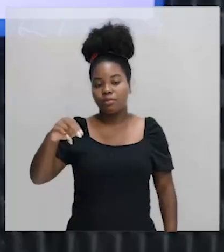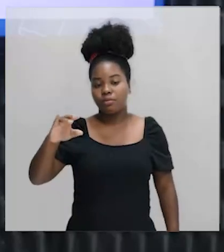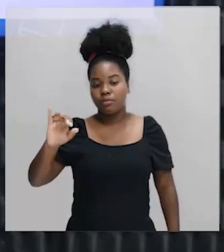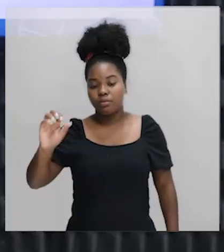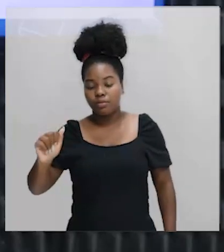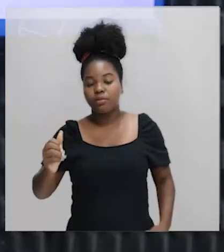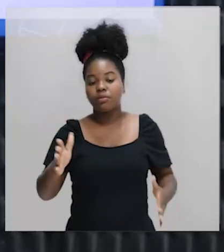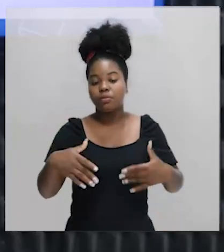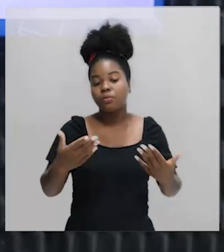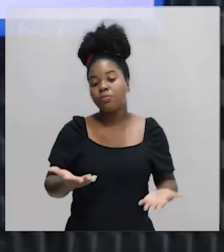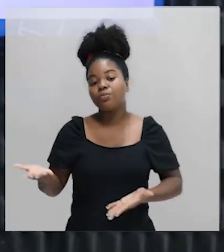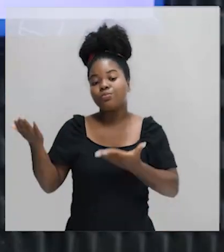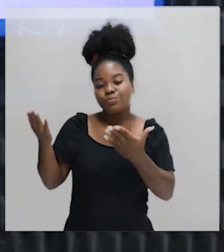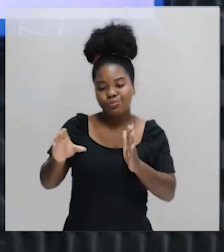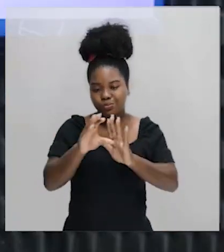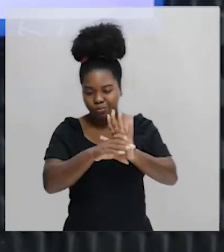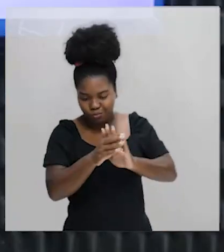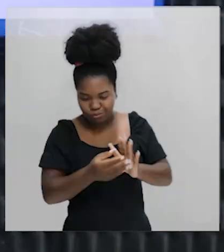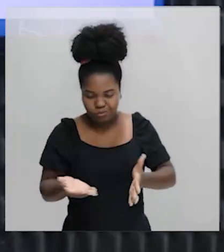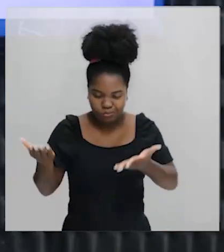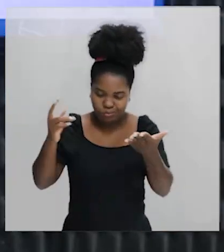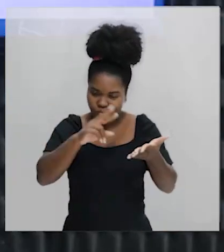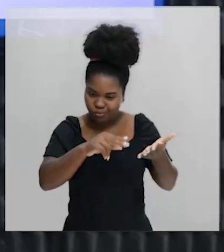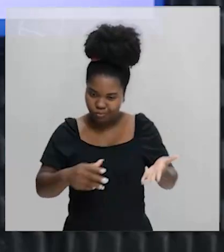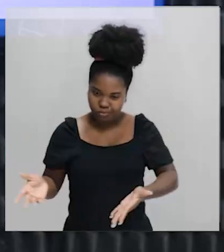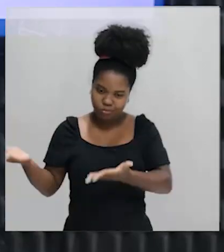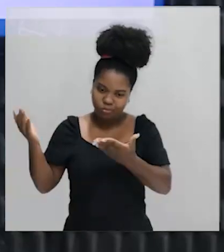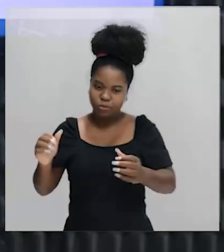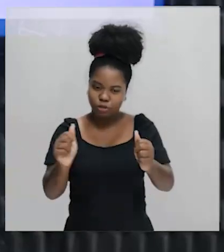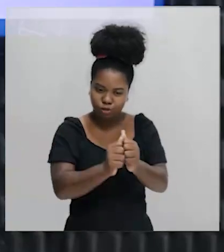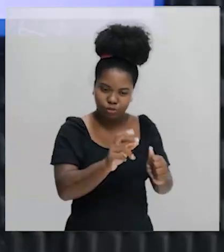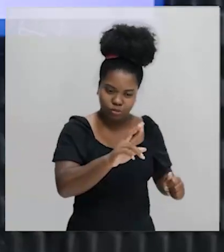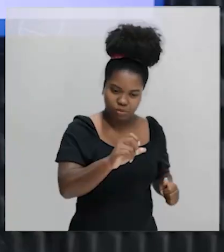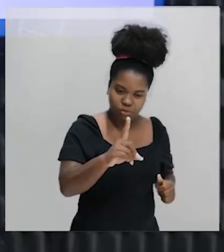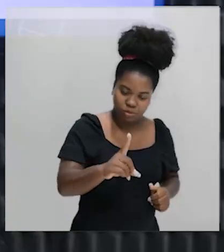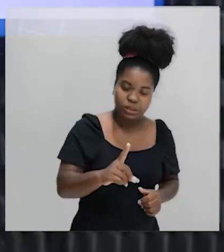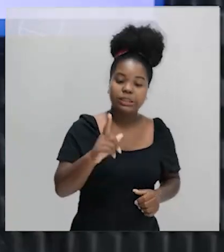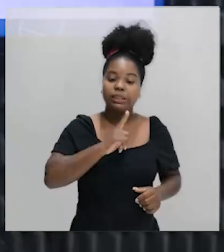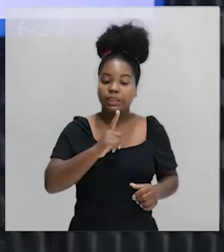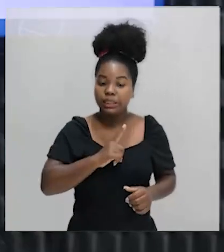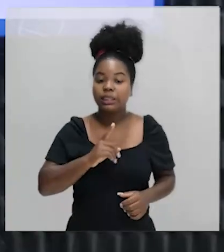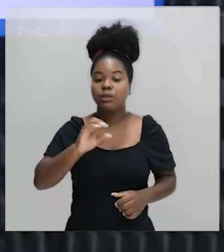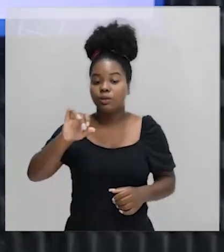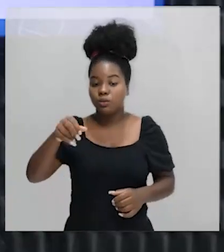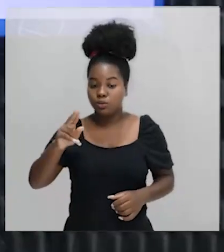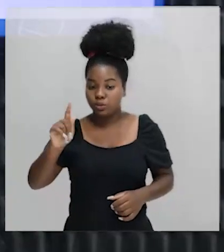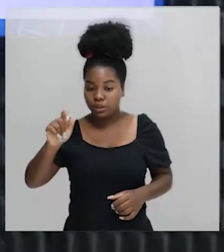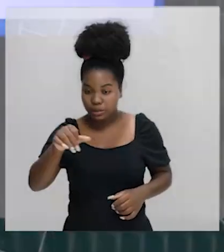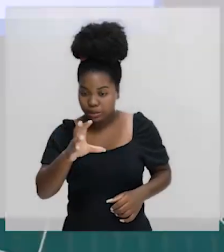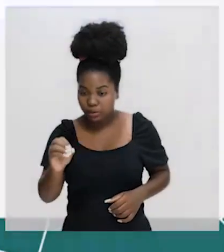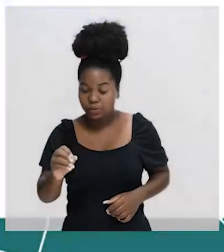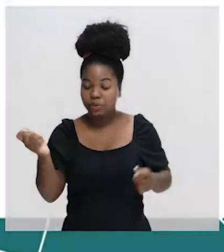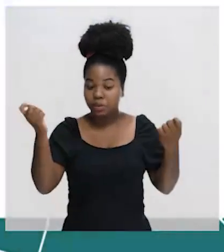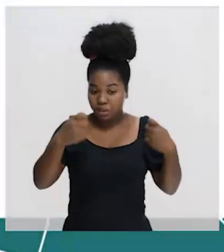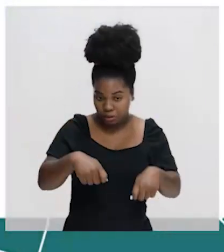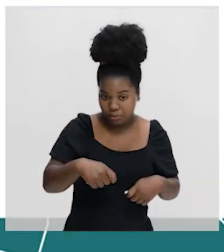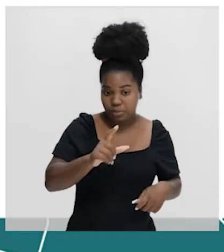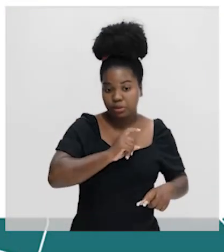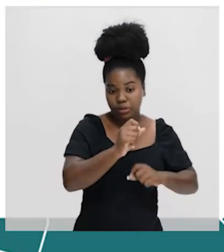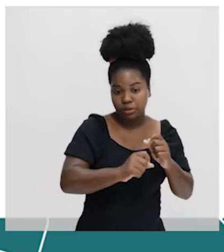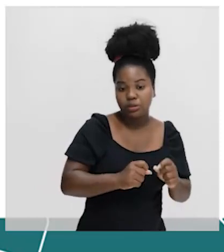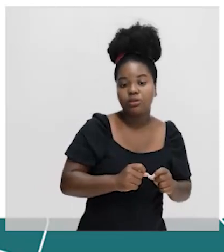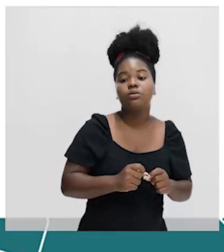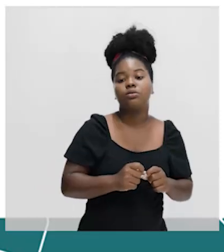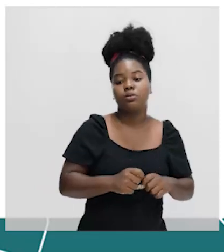As desinências são os elementos que, junto com o radical, promovem as conjugações. Elas podem ser desinências de